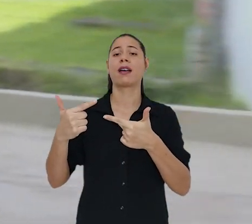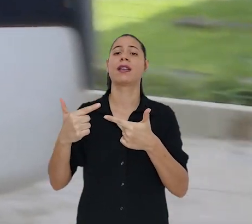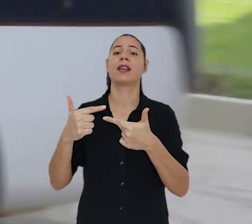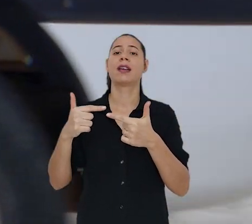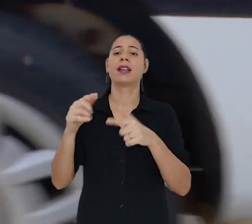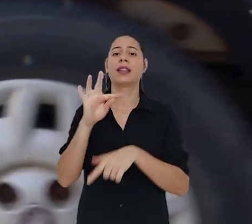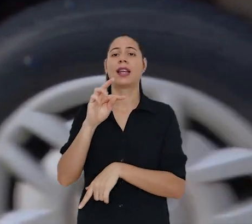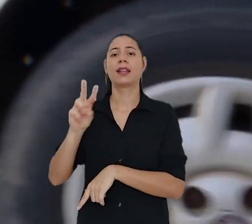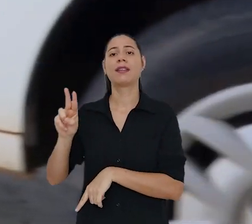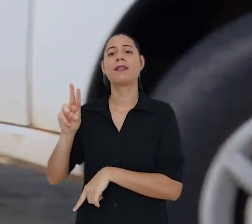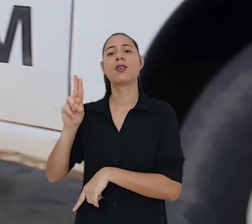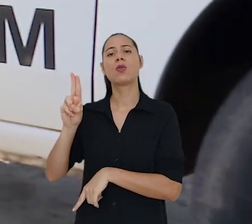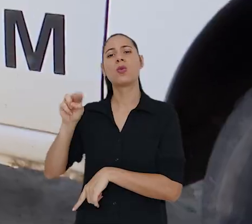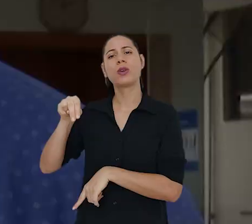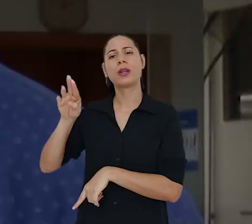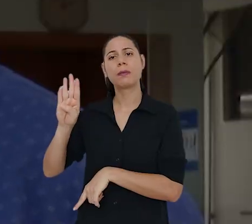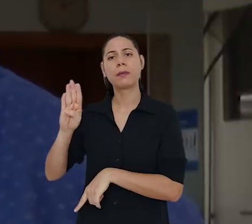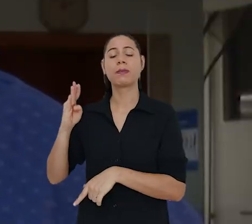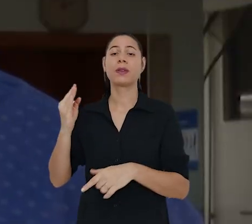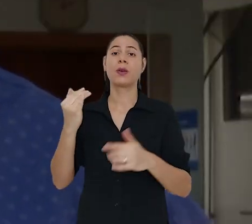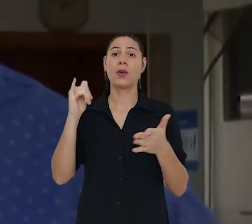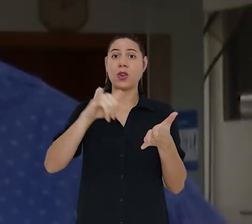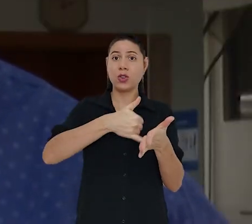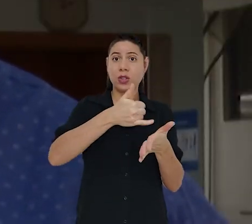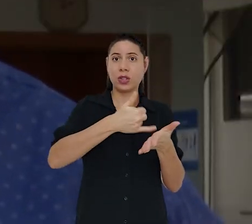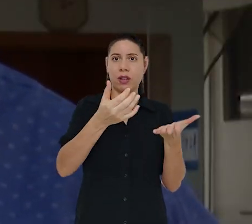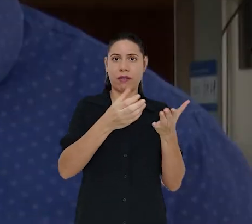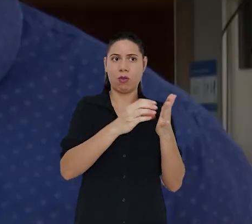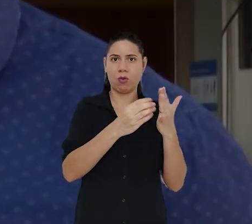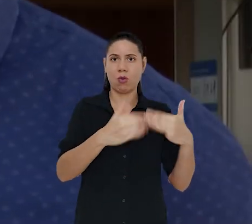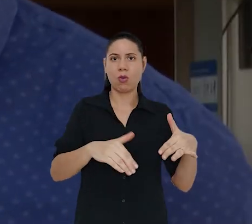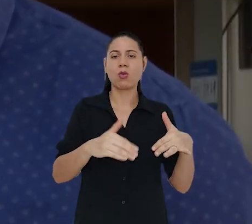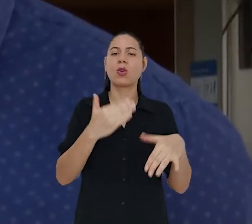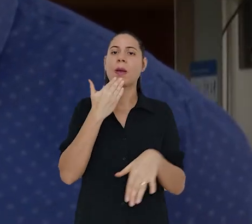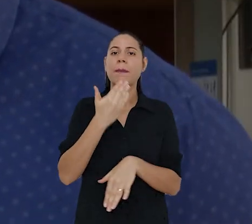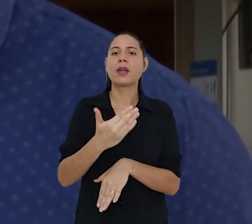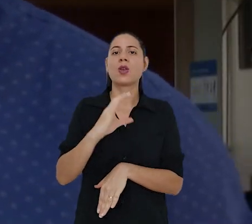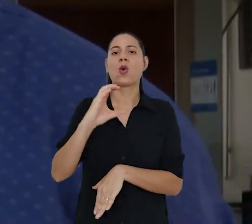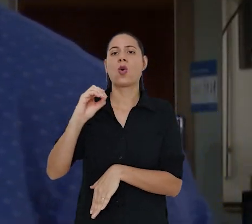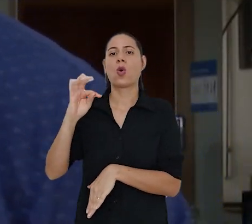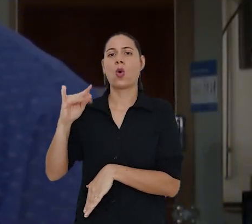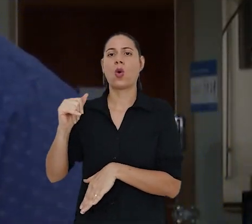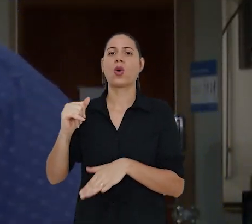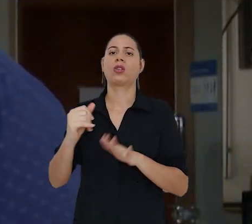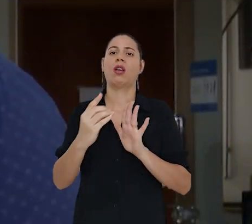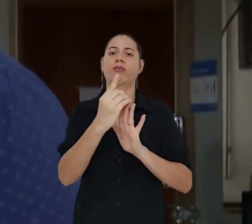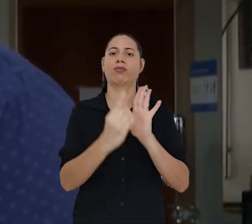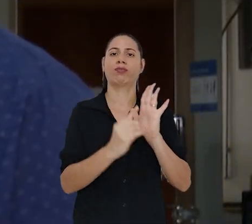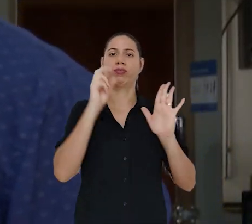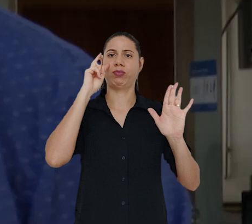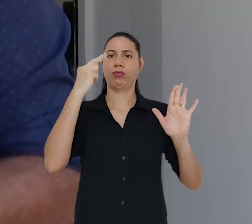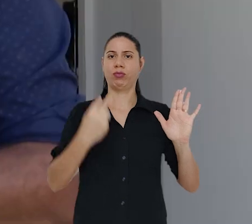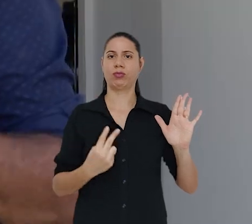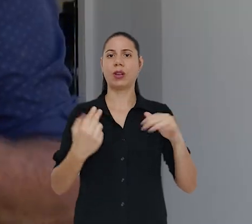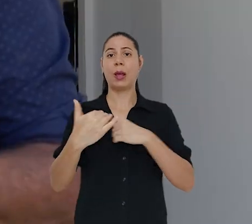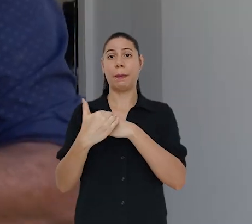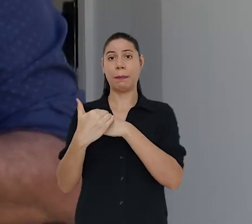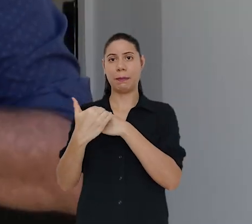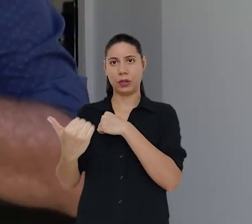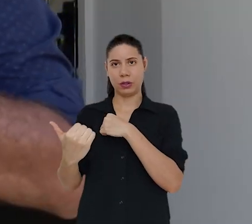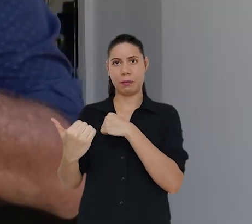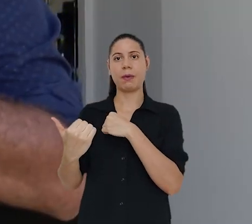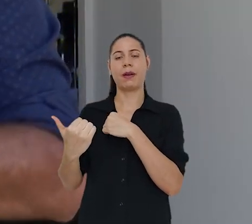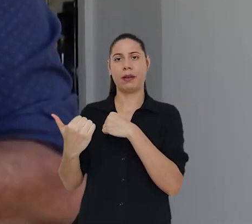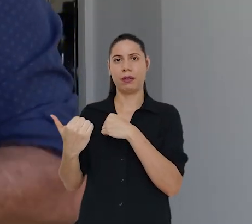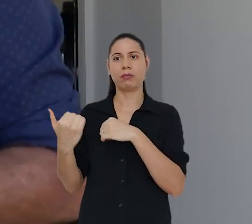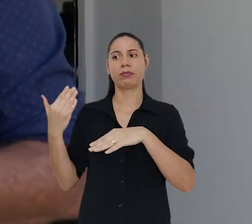audiovisuais na TV UNB. Quando se inscreveu no concurso, optou pelas cotas por meio de autodeclaração. Me chamaram,